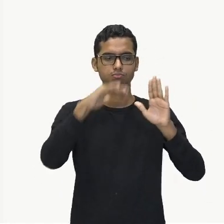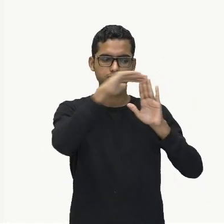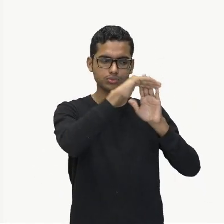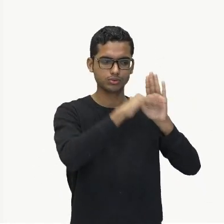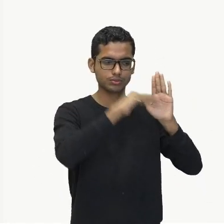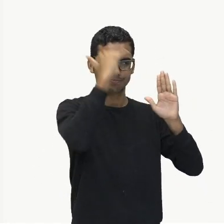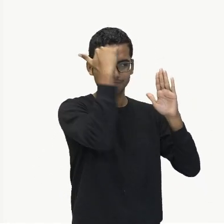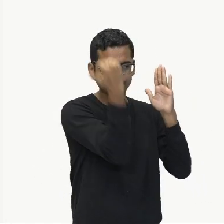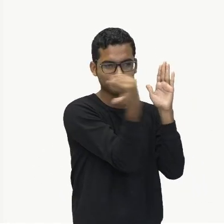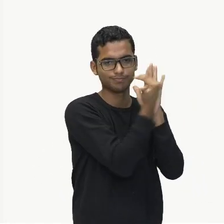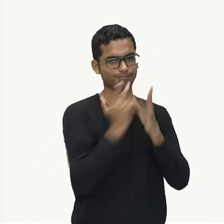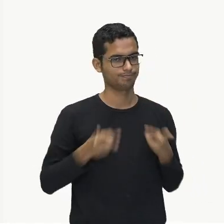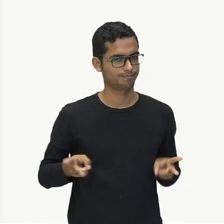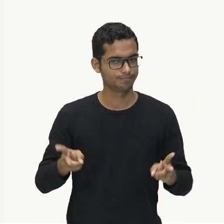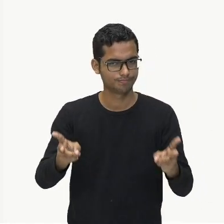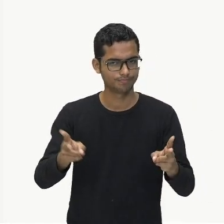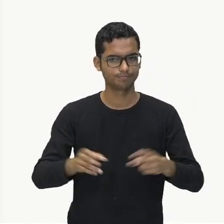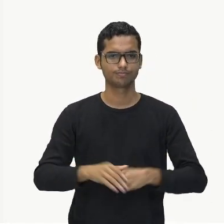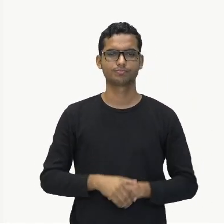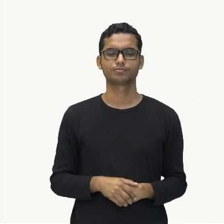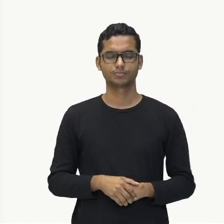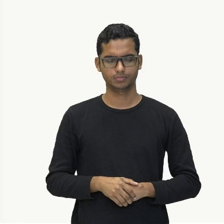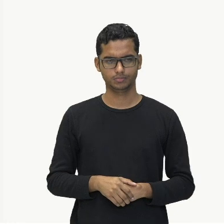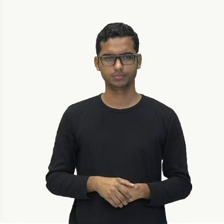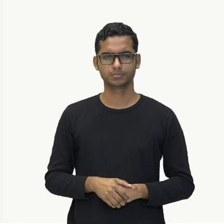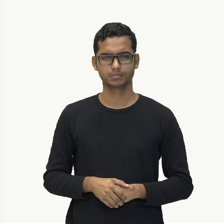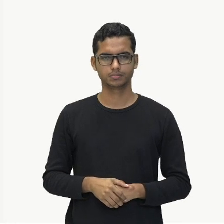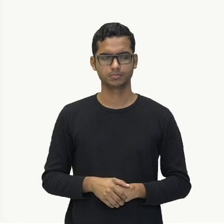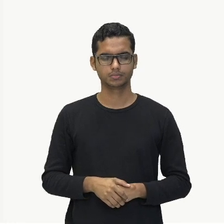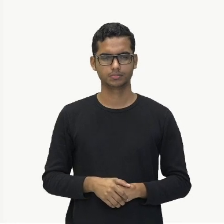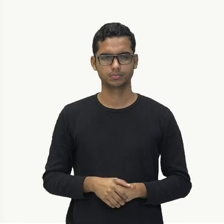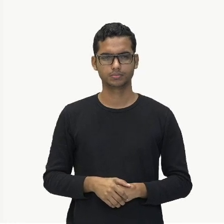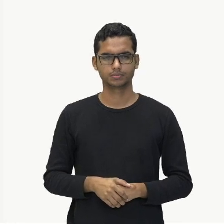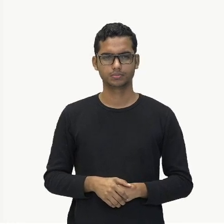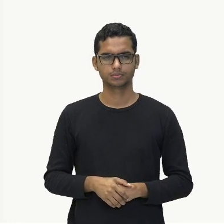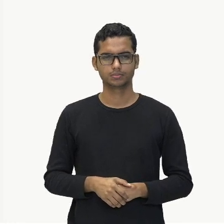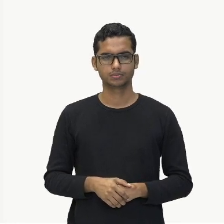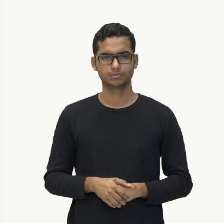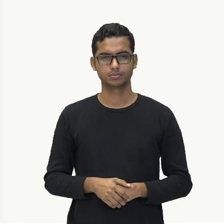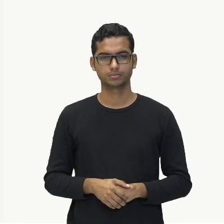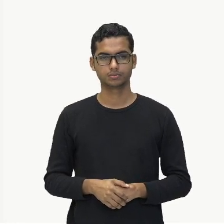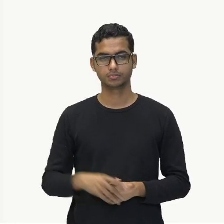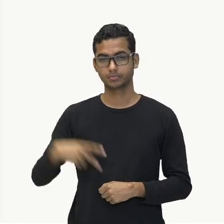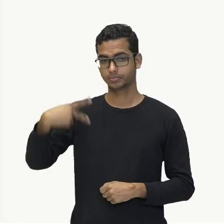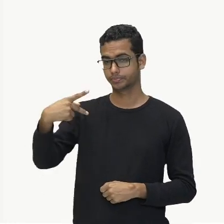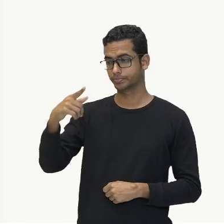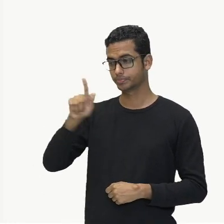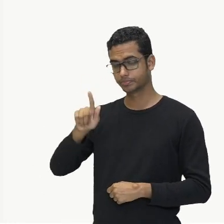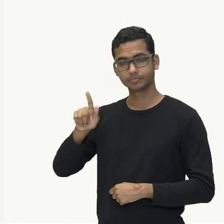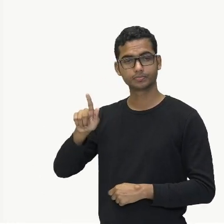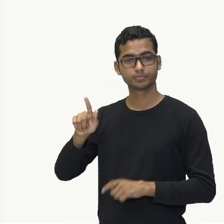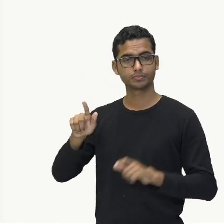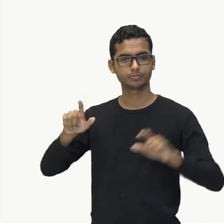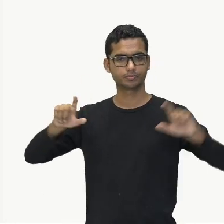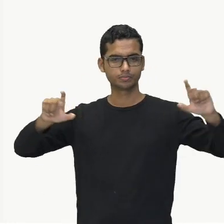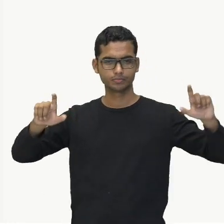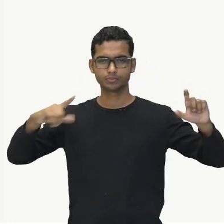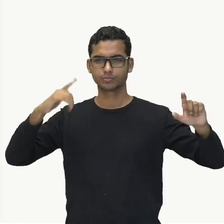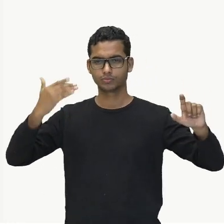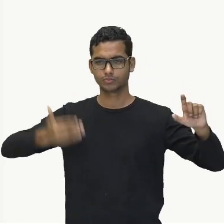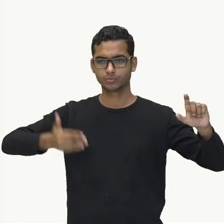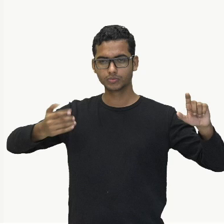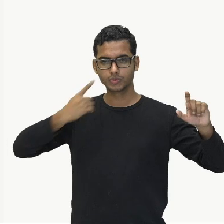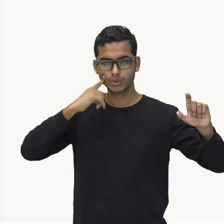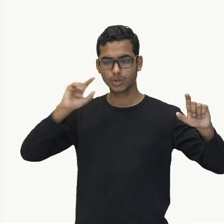obedecer essa lógica, tá? Numa PG, todo termo a partir do segundo